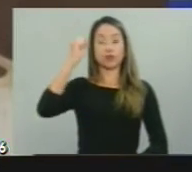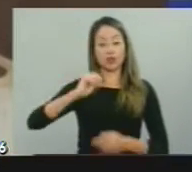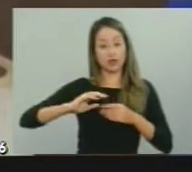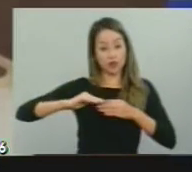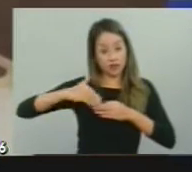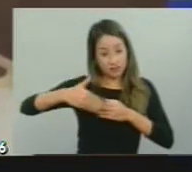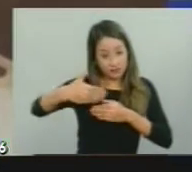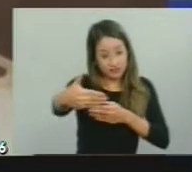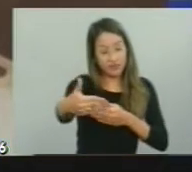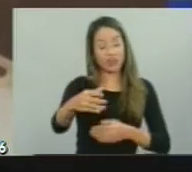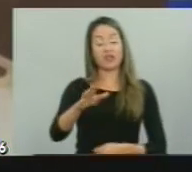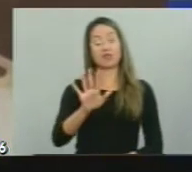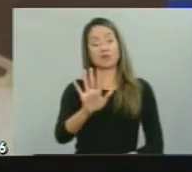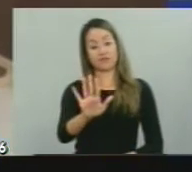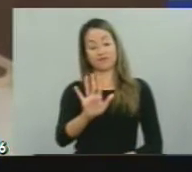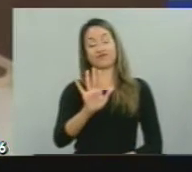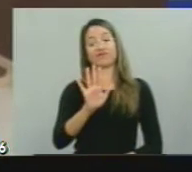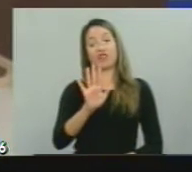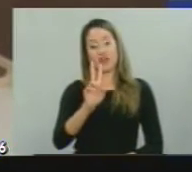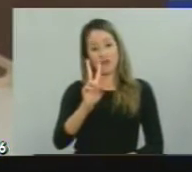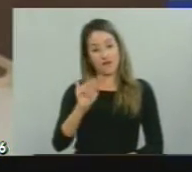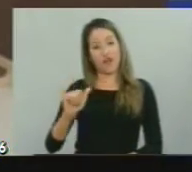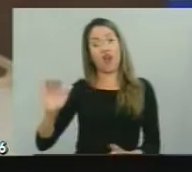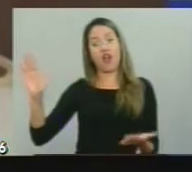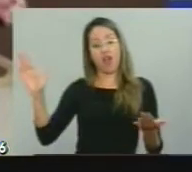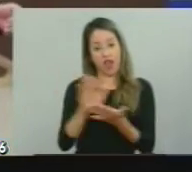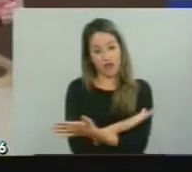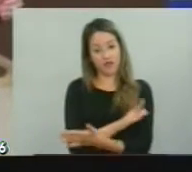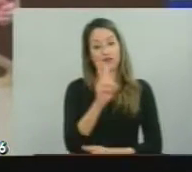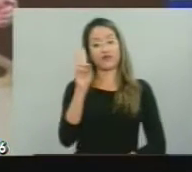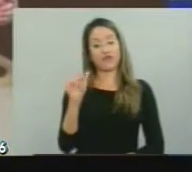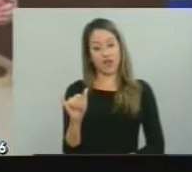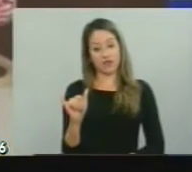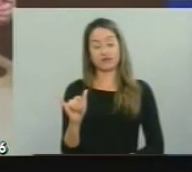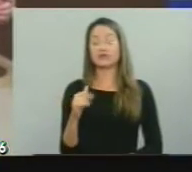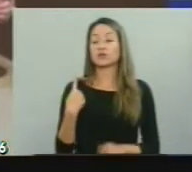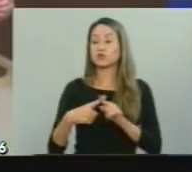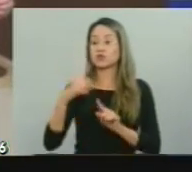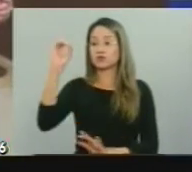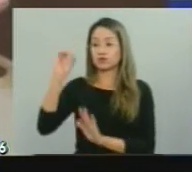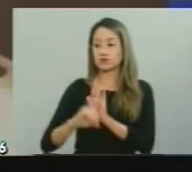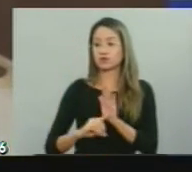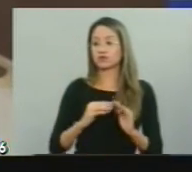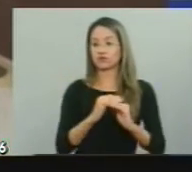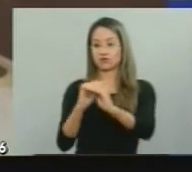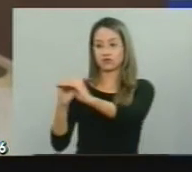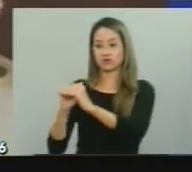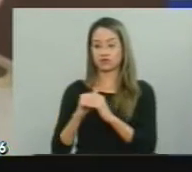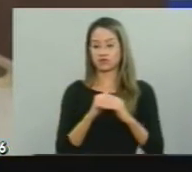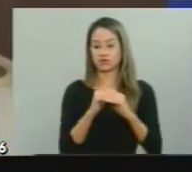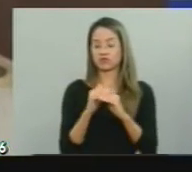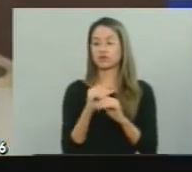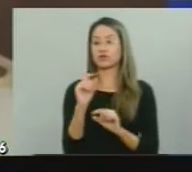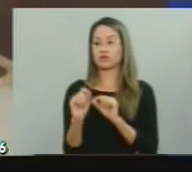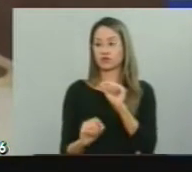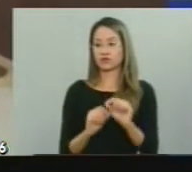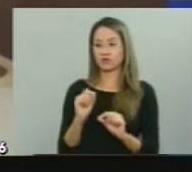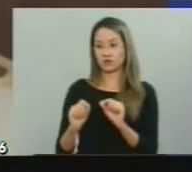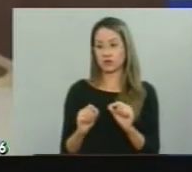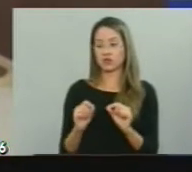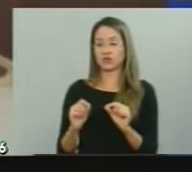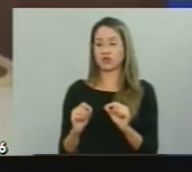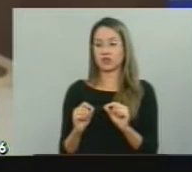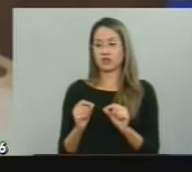serão ameaçadas todos os dias. Ameaça-se a democracia. A democracia é tão frágil e parca,